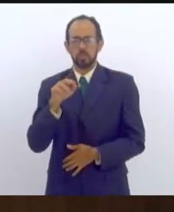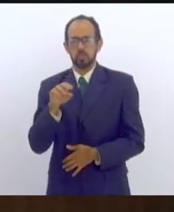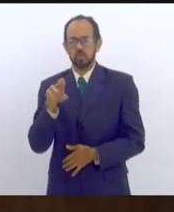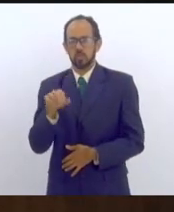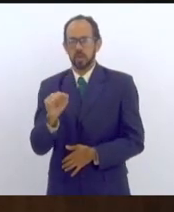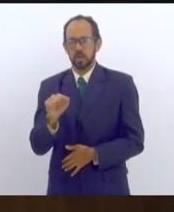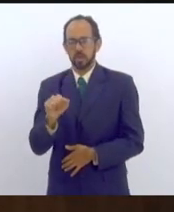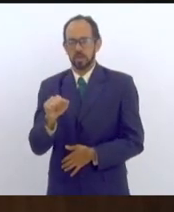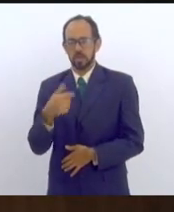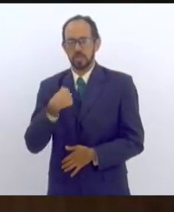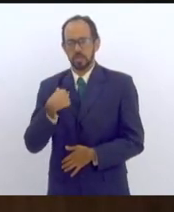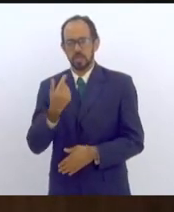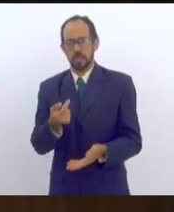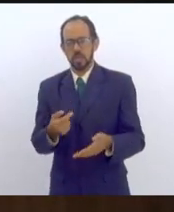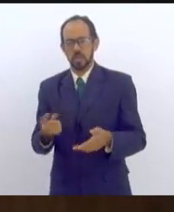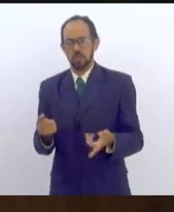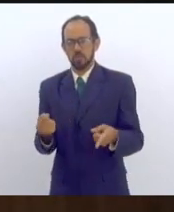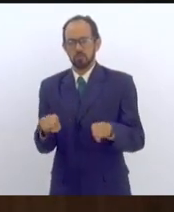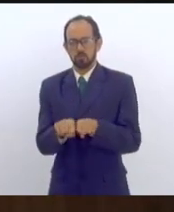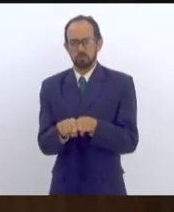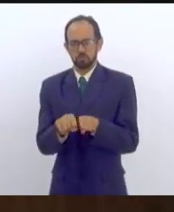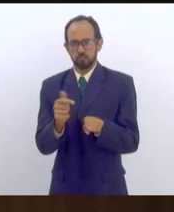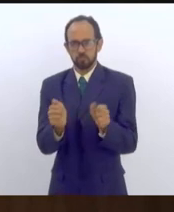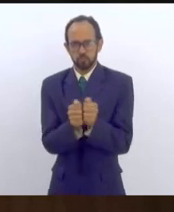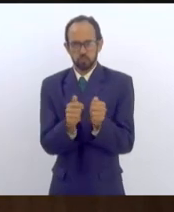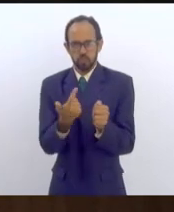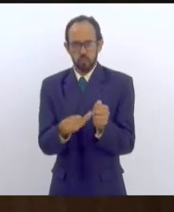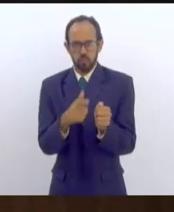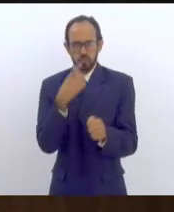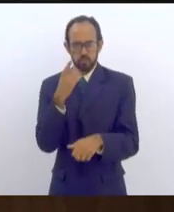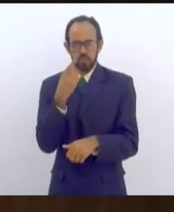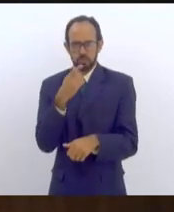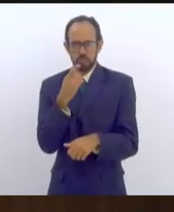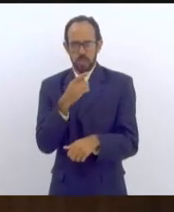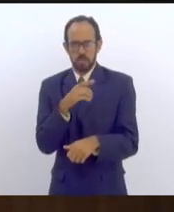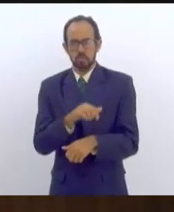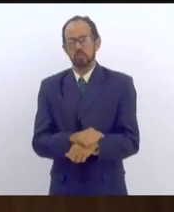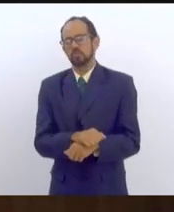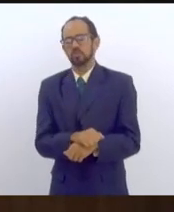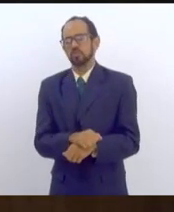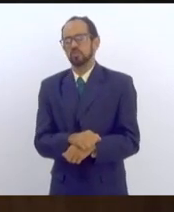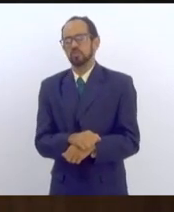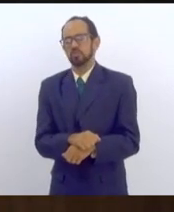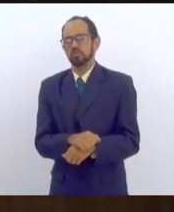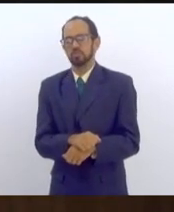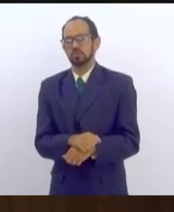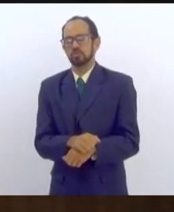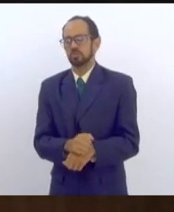ser signatário com outros deputados, deputado Bacelar.